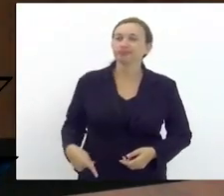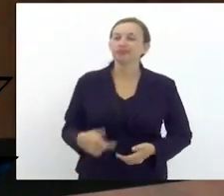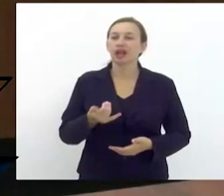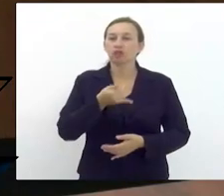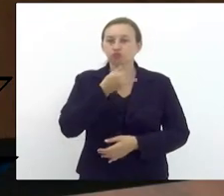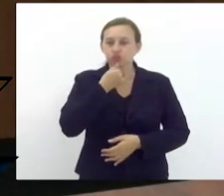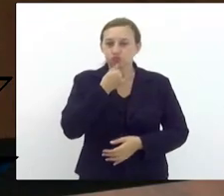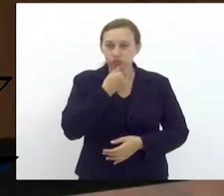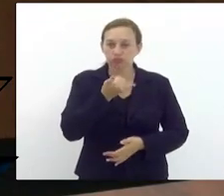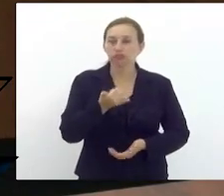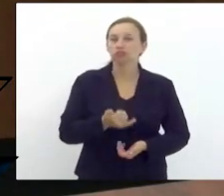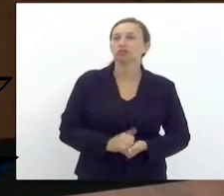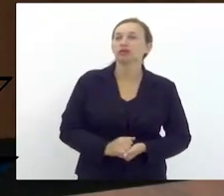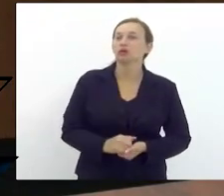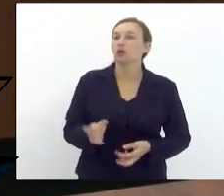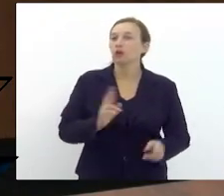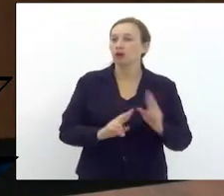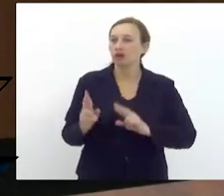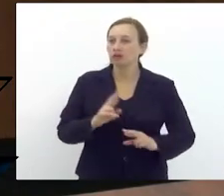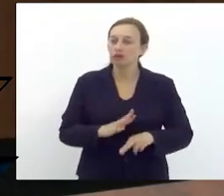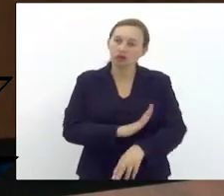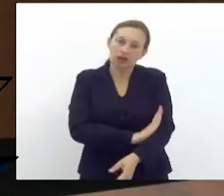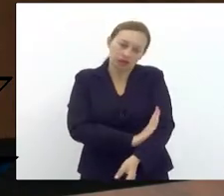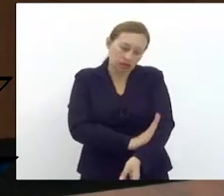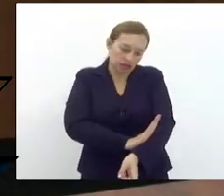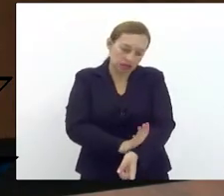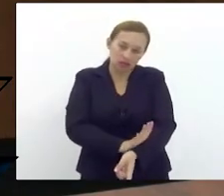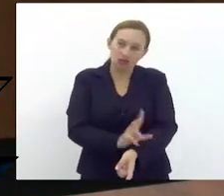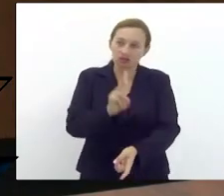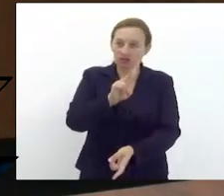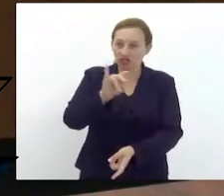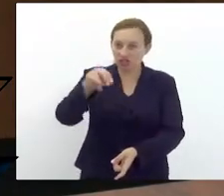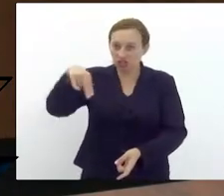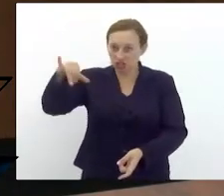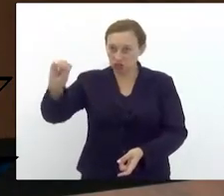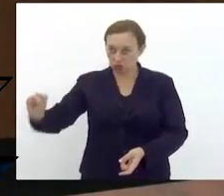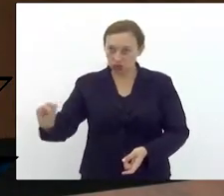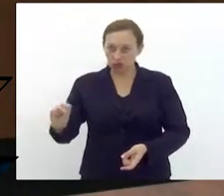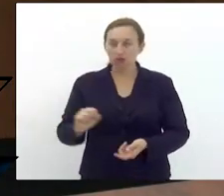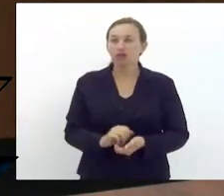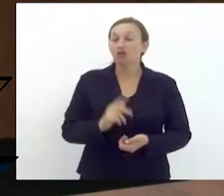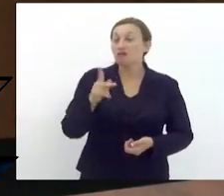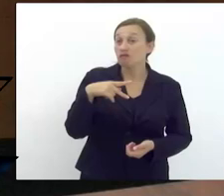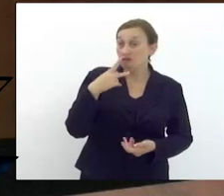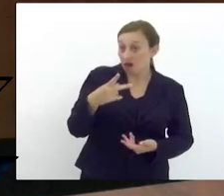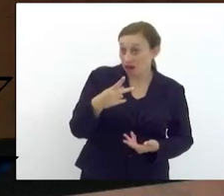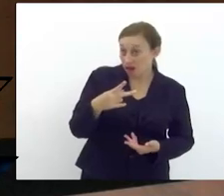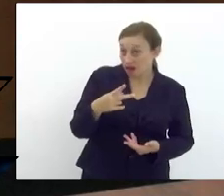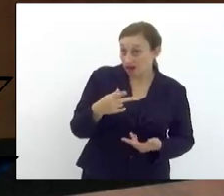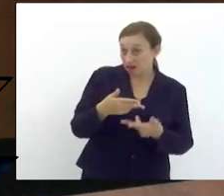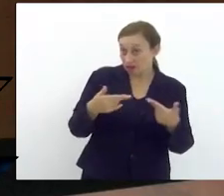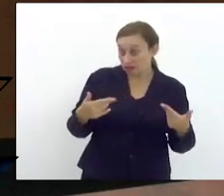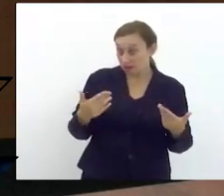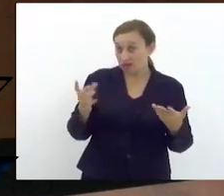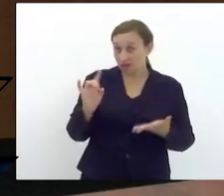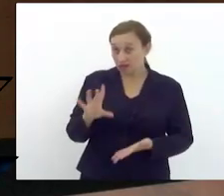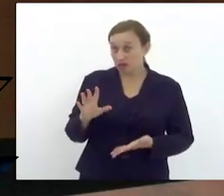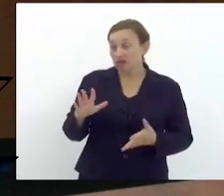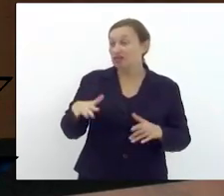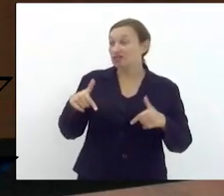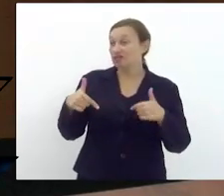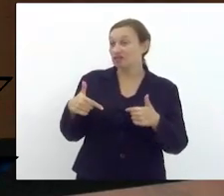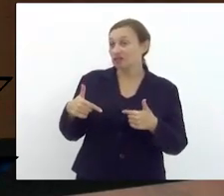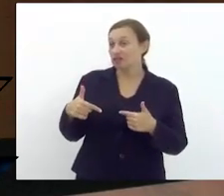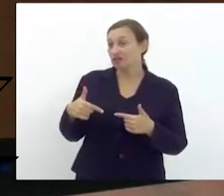minha indignação com relação ao racismo ao Vini Júnior dizer uma coisa só que se chegar ele esse meu